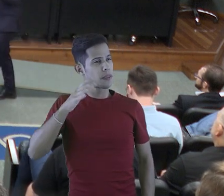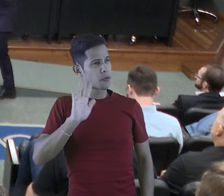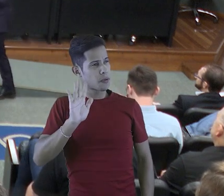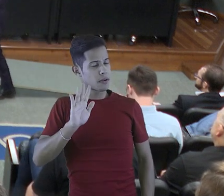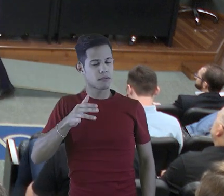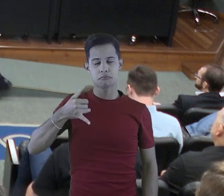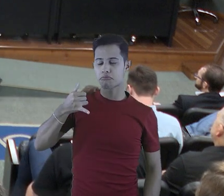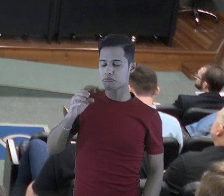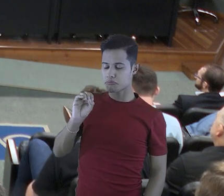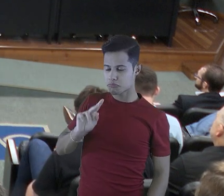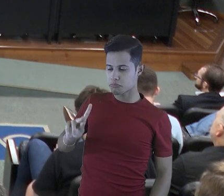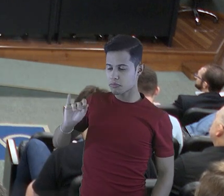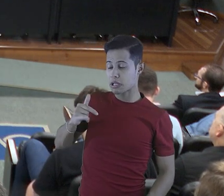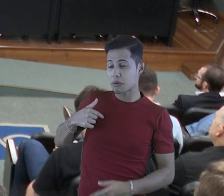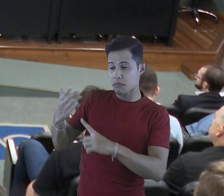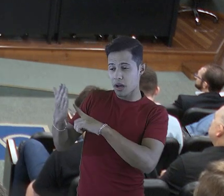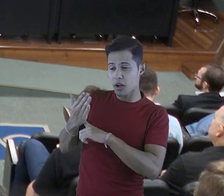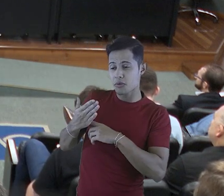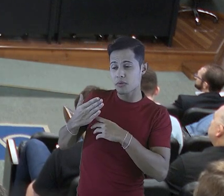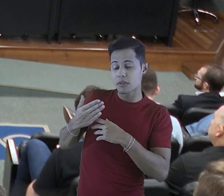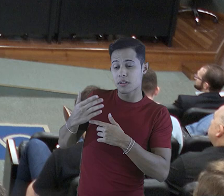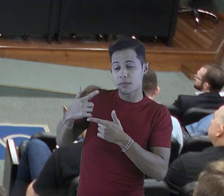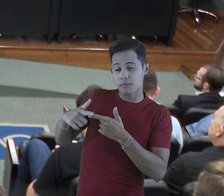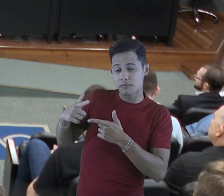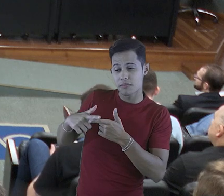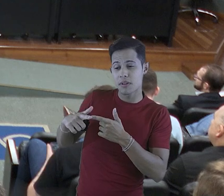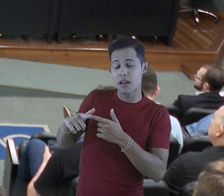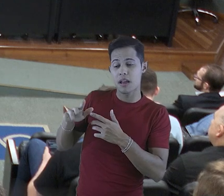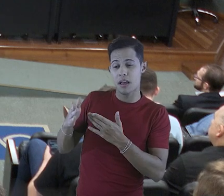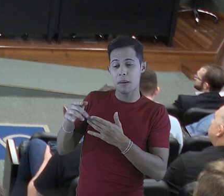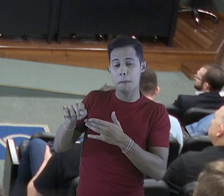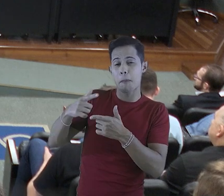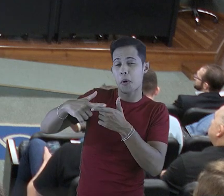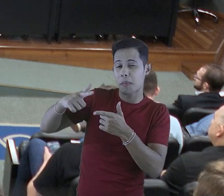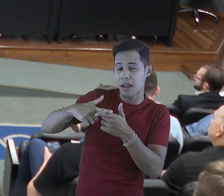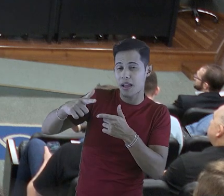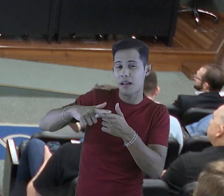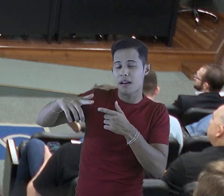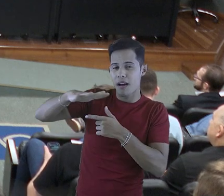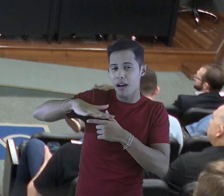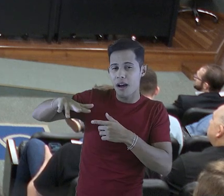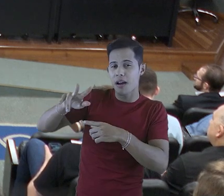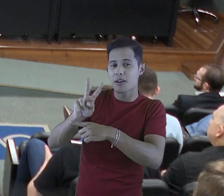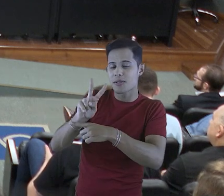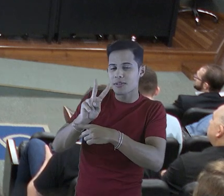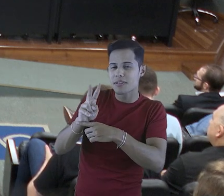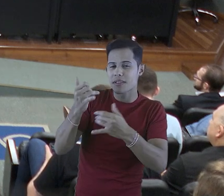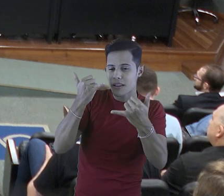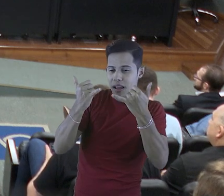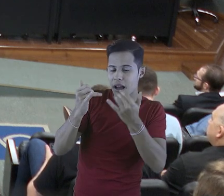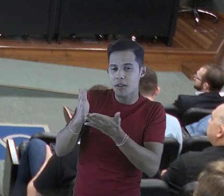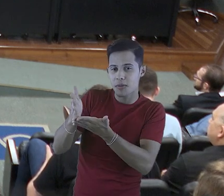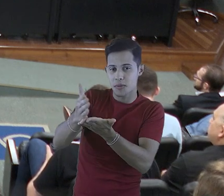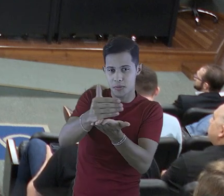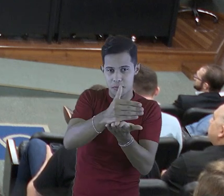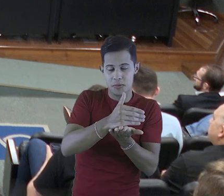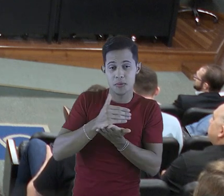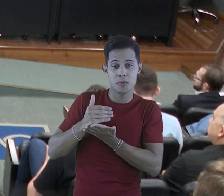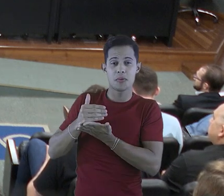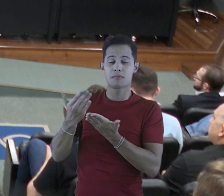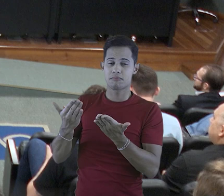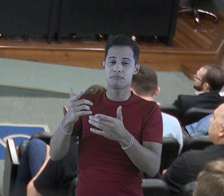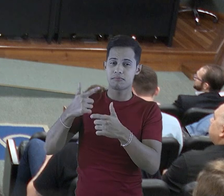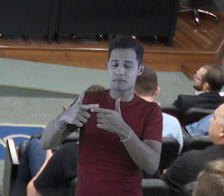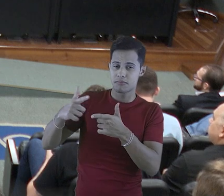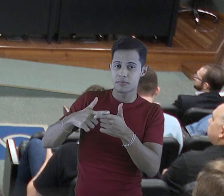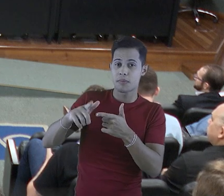tua ajuda. Falei, o que aconteceu? Ah, não, o DPO acabou, o DPO é encarregado de dados, daqui a pouco a gente vai falar sobre isso, para quem não sabe ainda o que é, mas